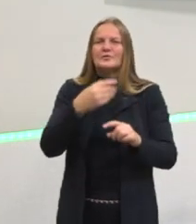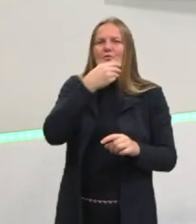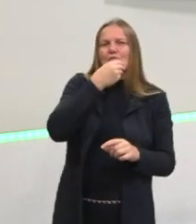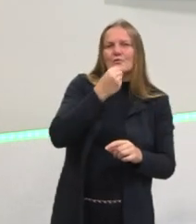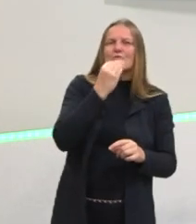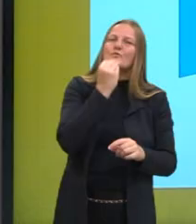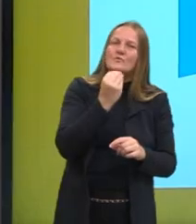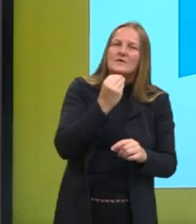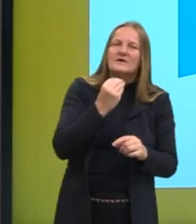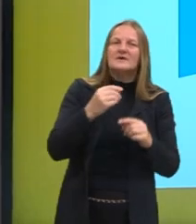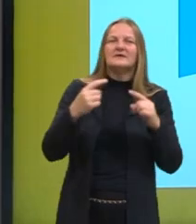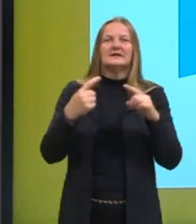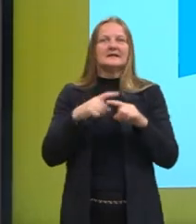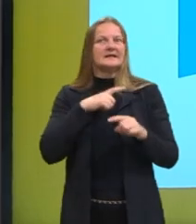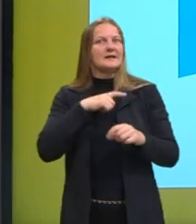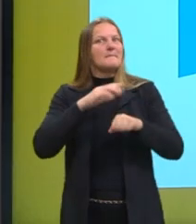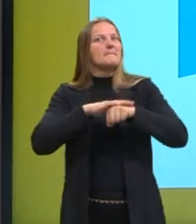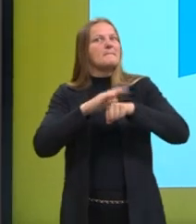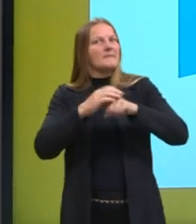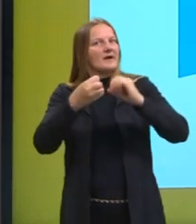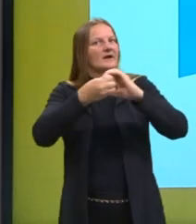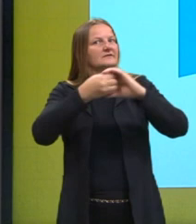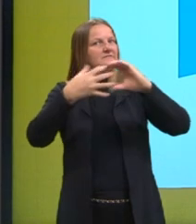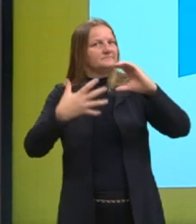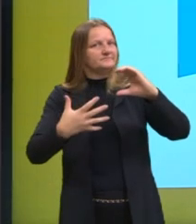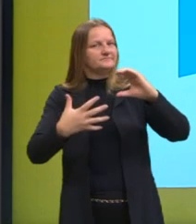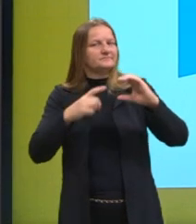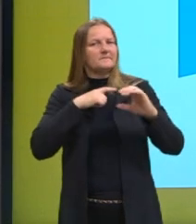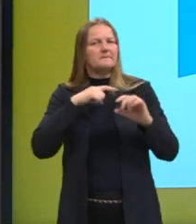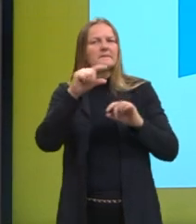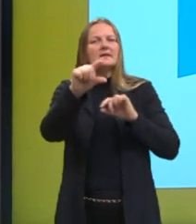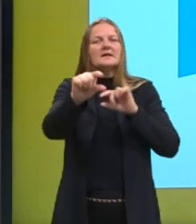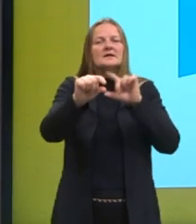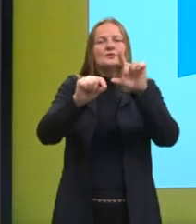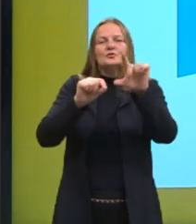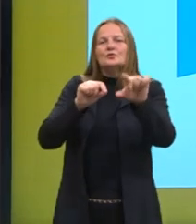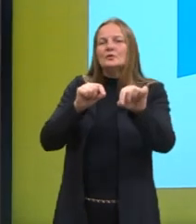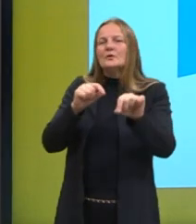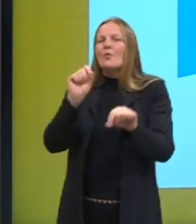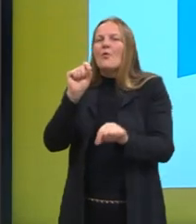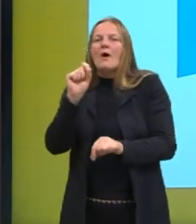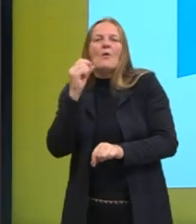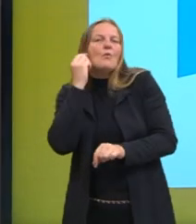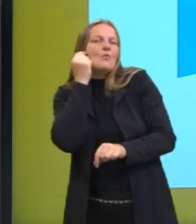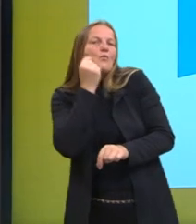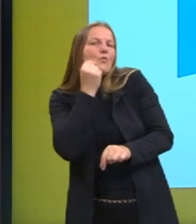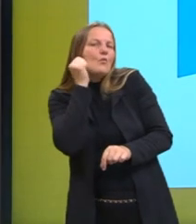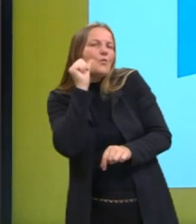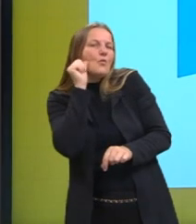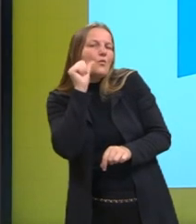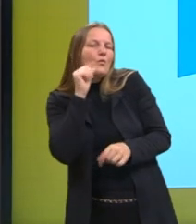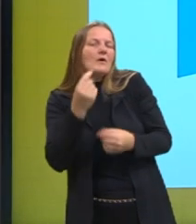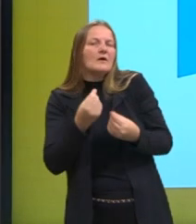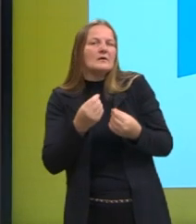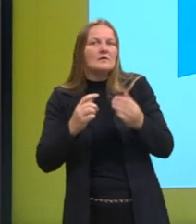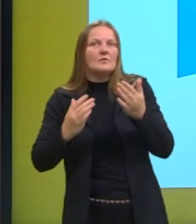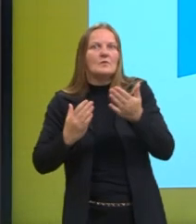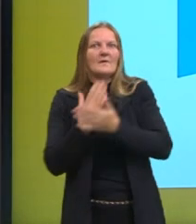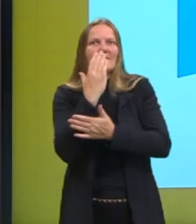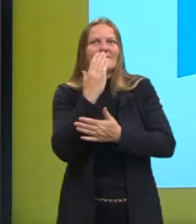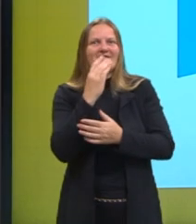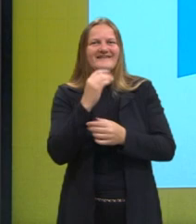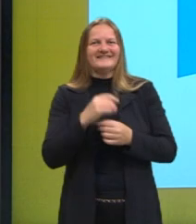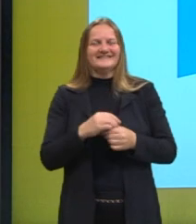machos tem mais outra barreira que a escolha pelas fêmeas além de competir ganhar ali na